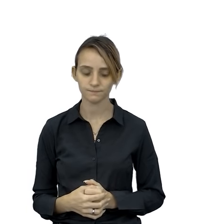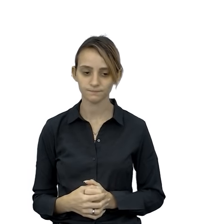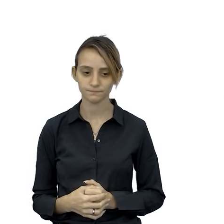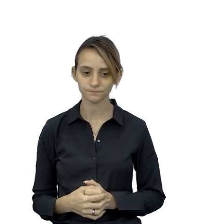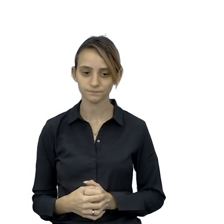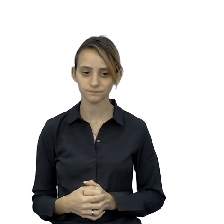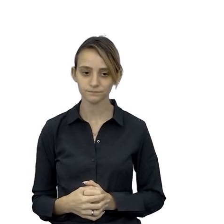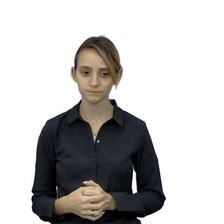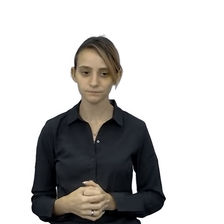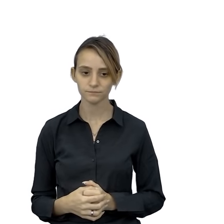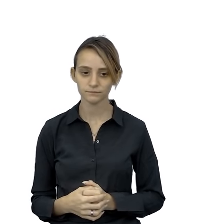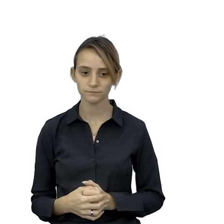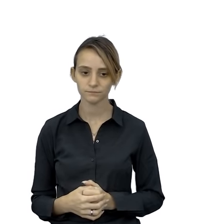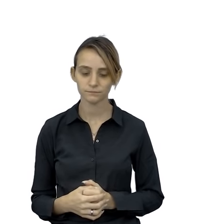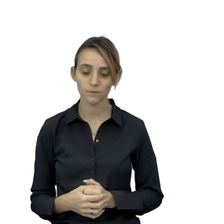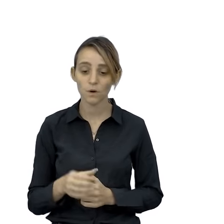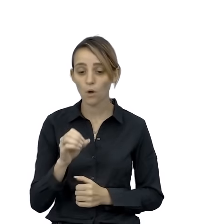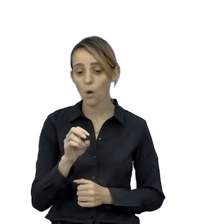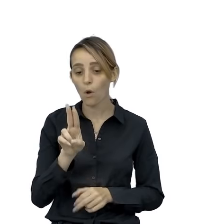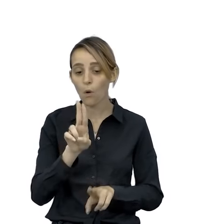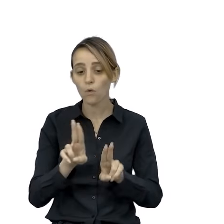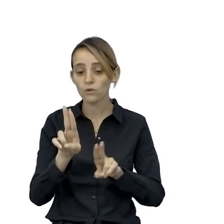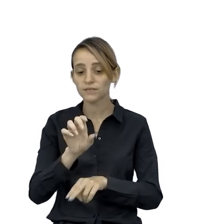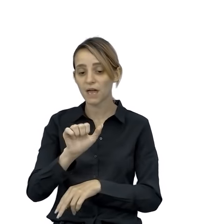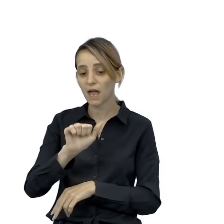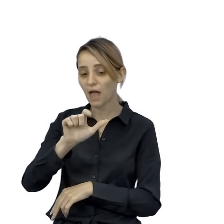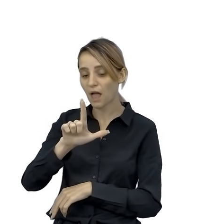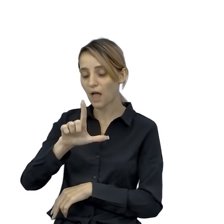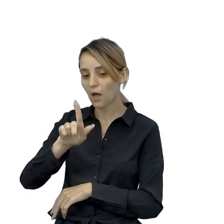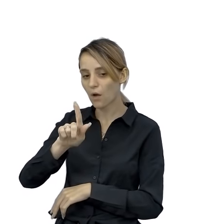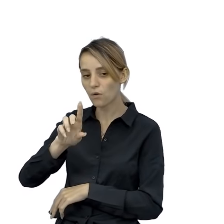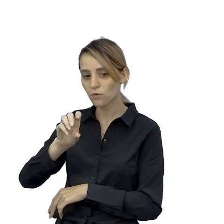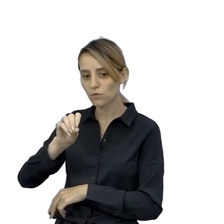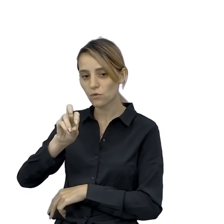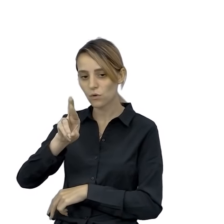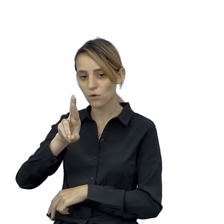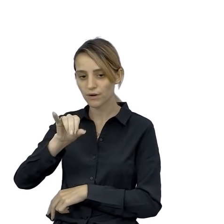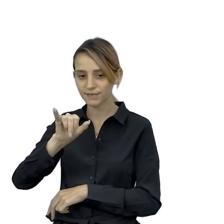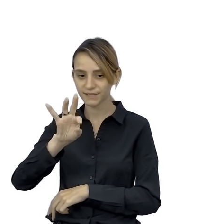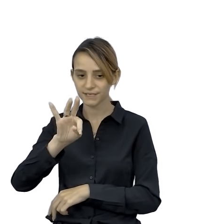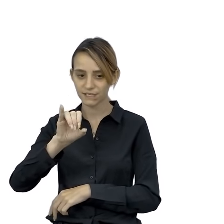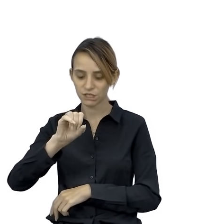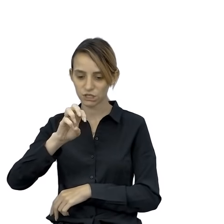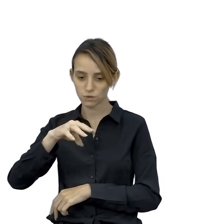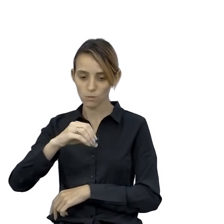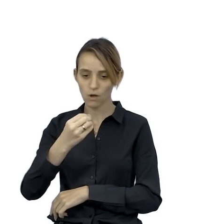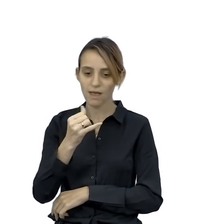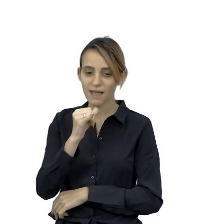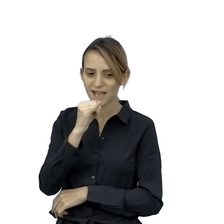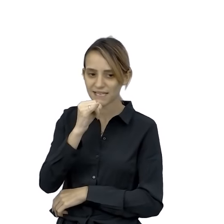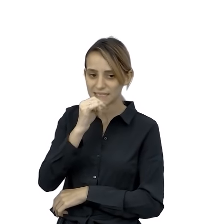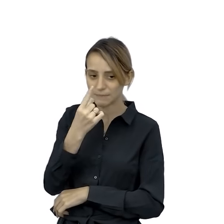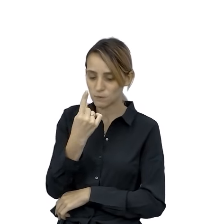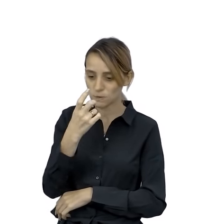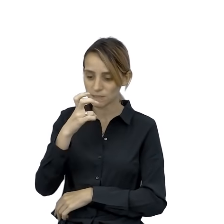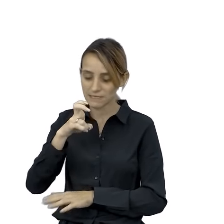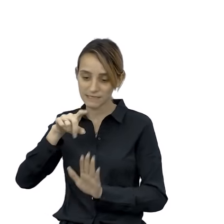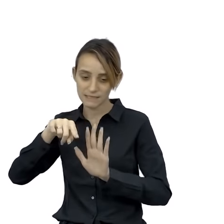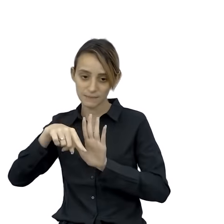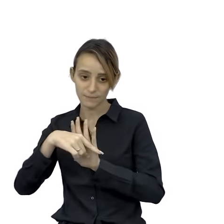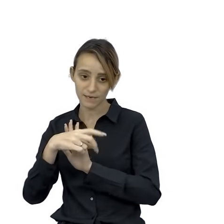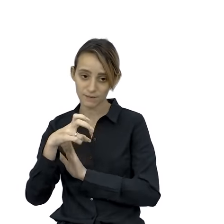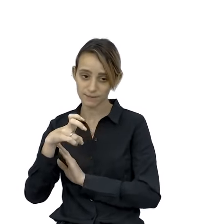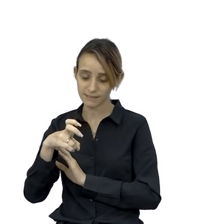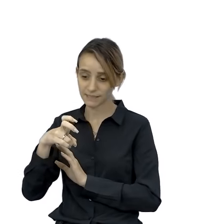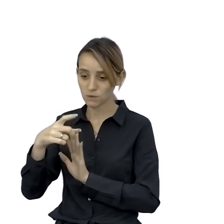Ah, também usando o algoritmo, né? No caso aqui, 15 menos 5, que vai ser 10, 10